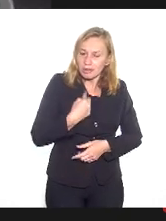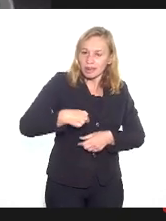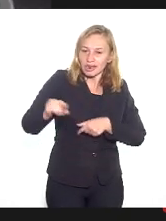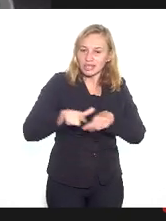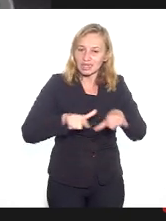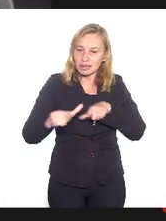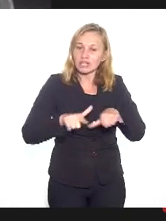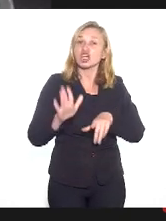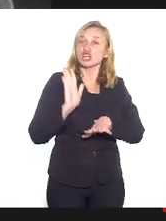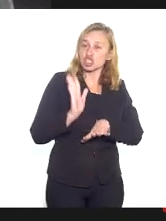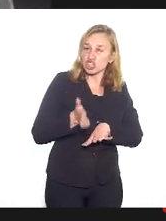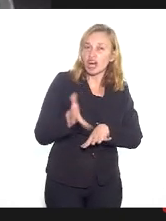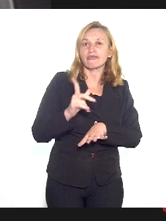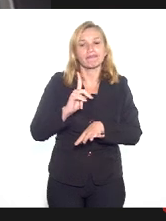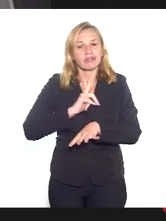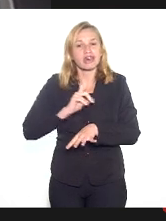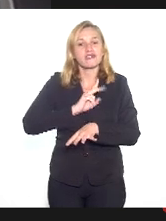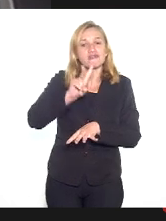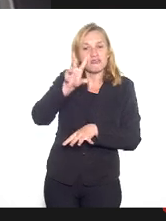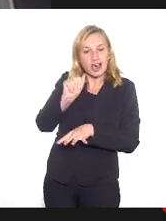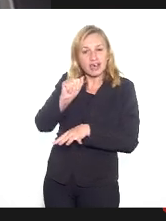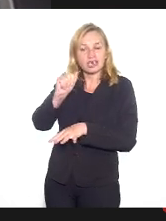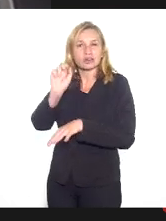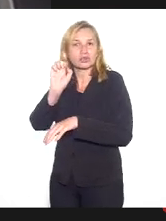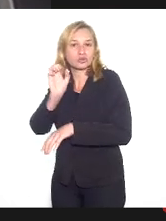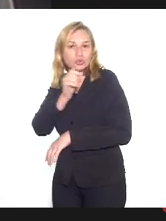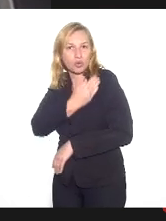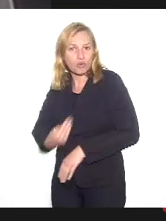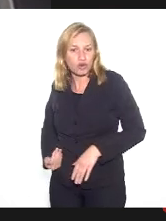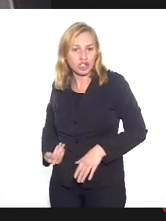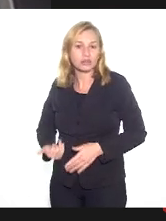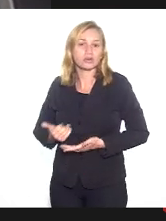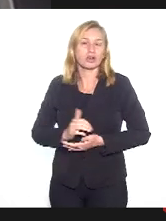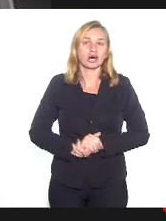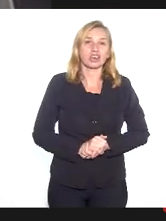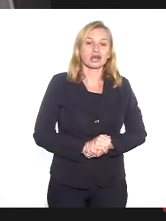já tem essas vagas desbloqueadas pelo governo. E,